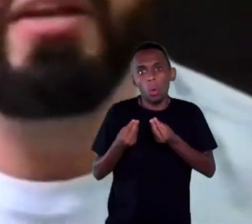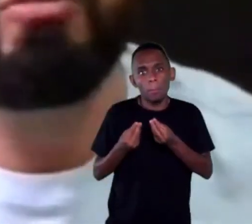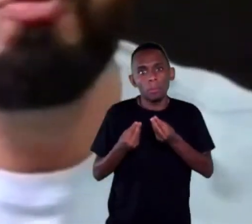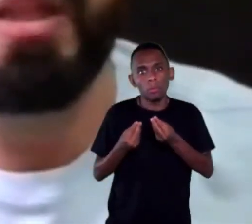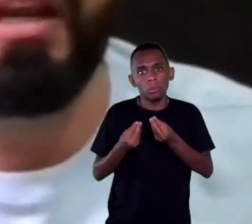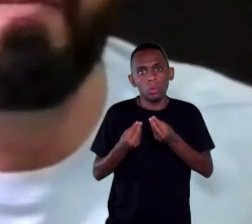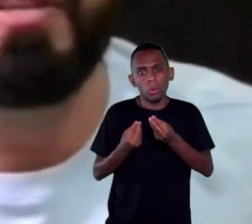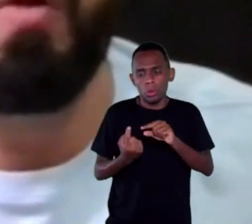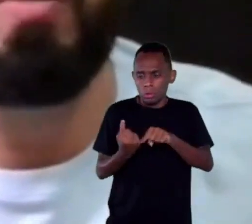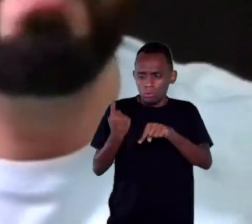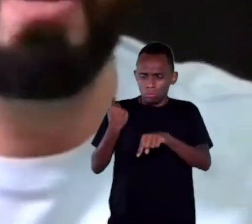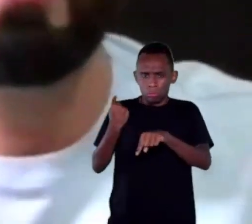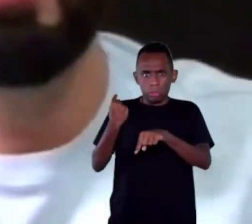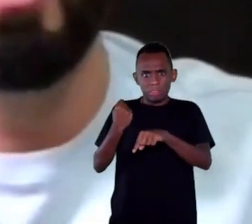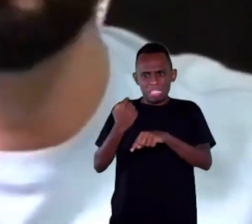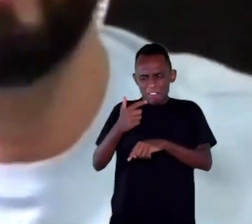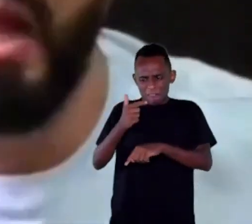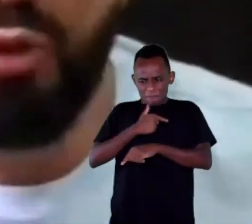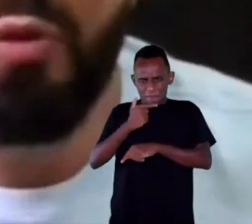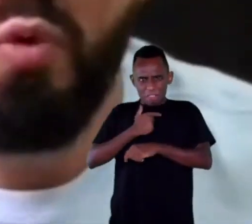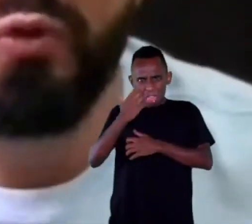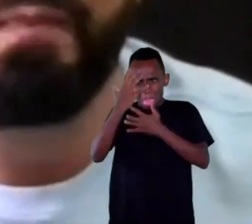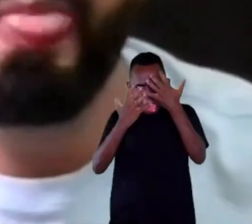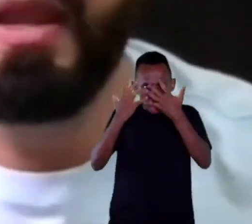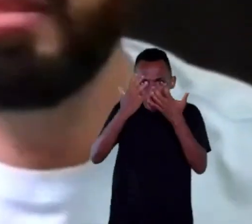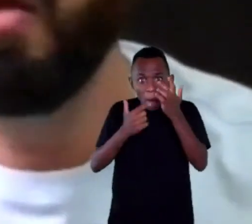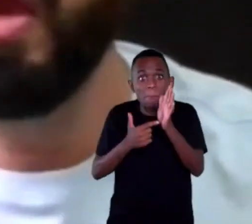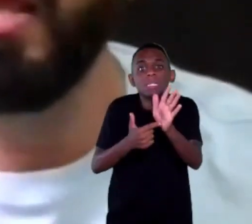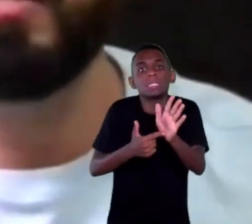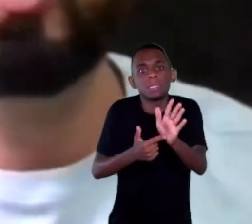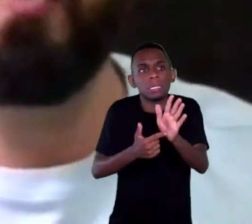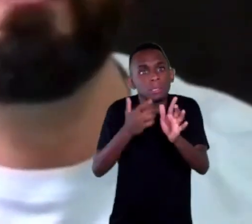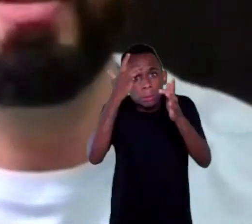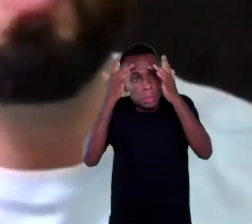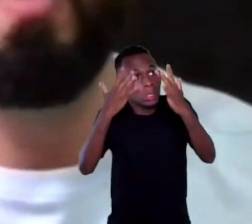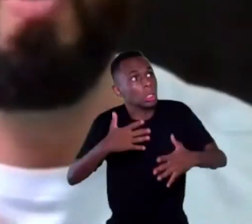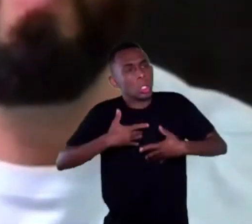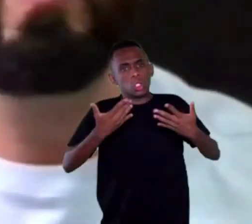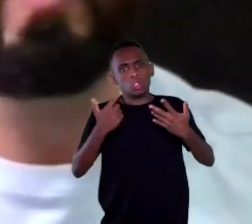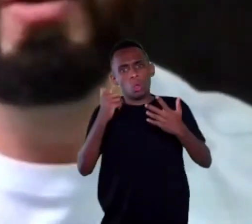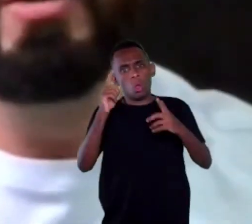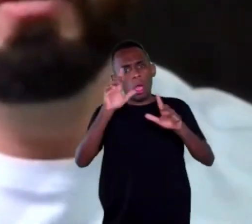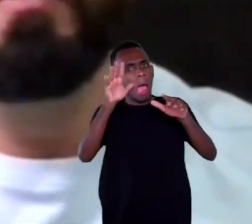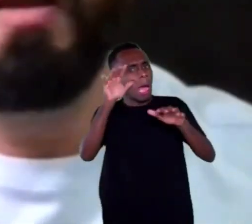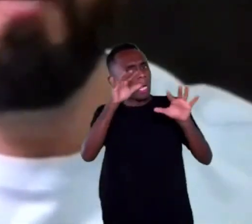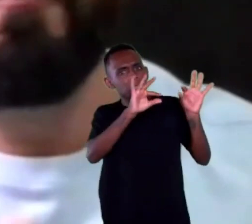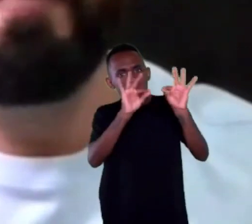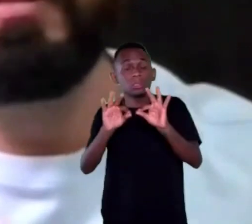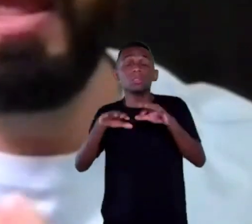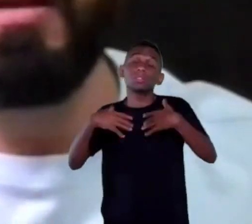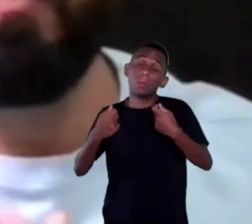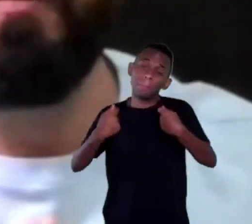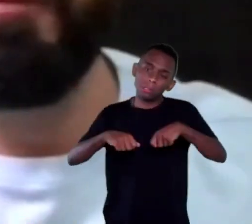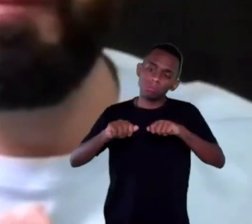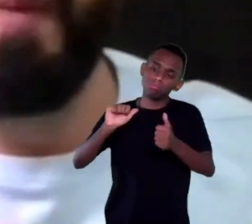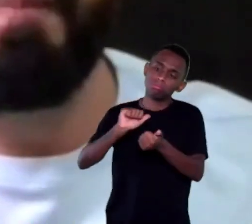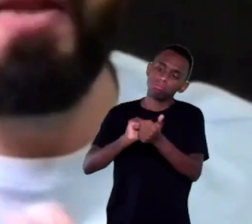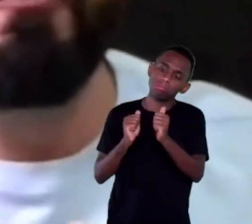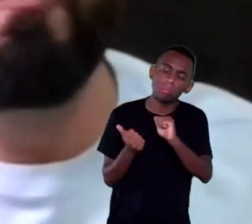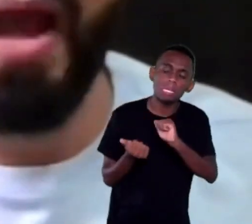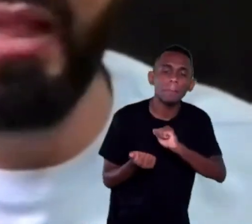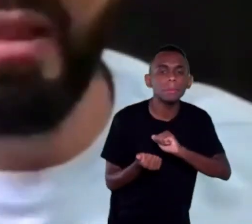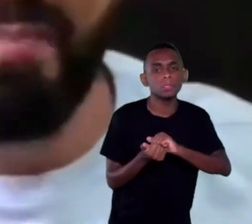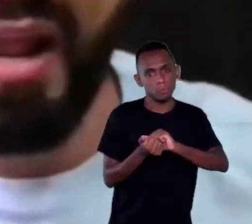feio dentro de uma televisão onde você vai assustar todo mundo? Então, ela sofreu deram